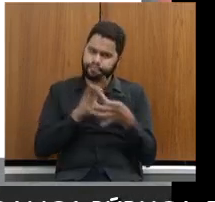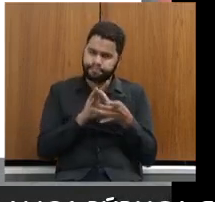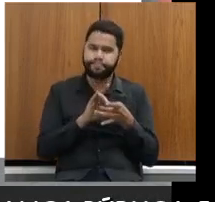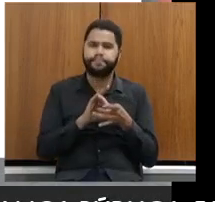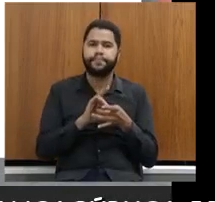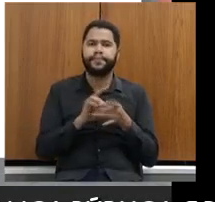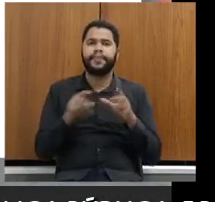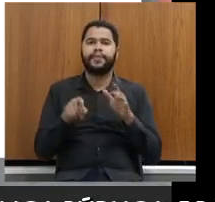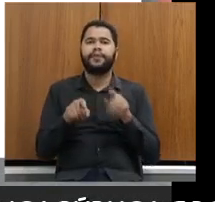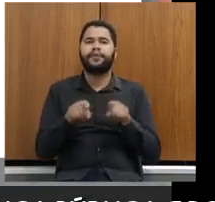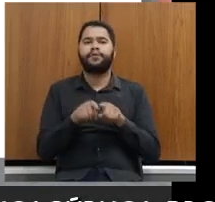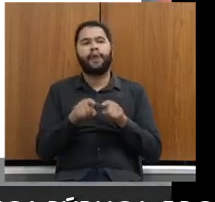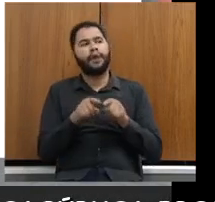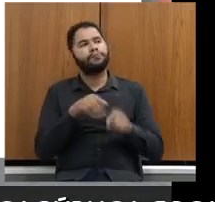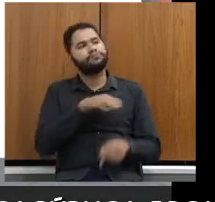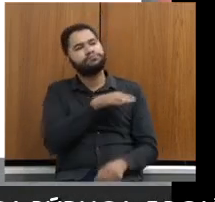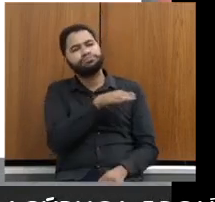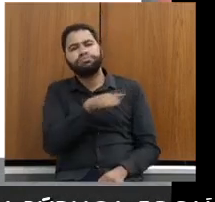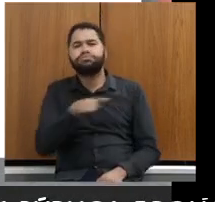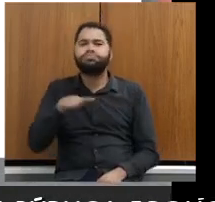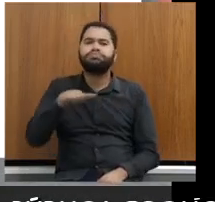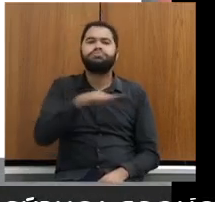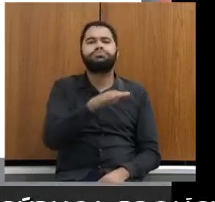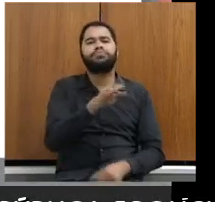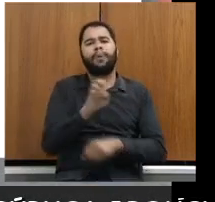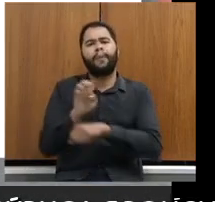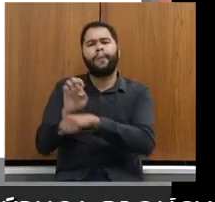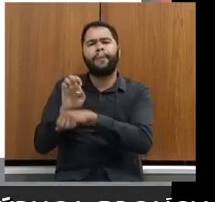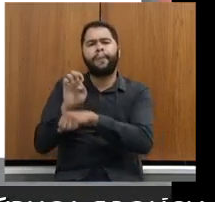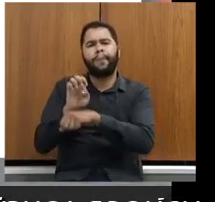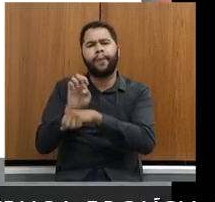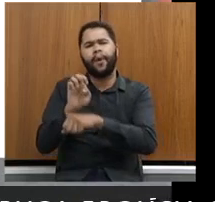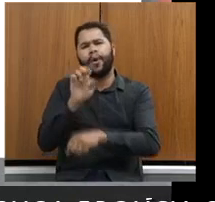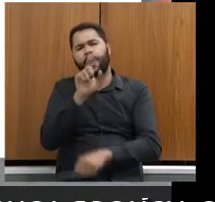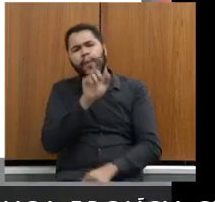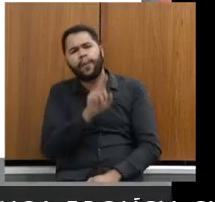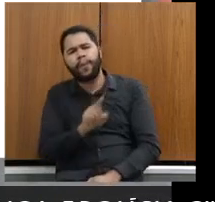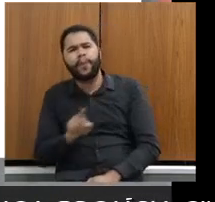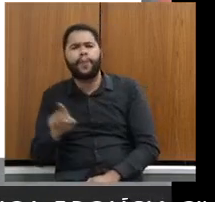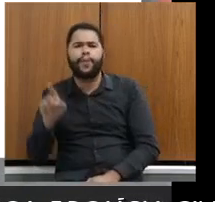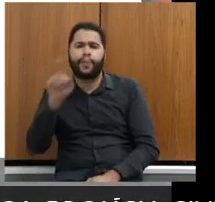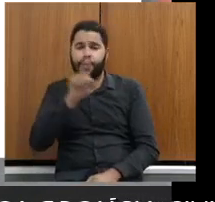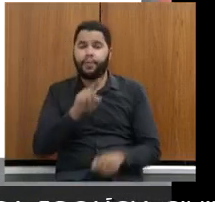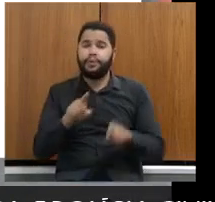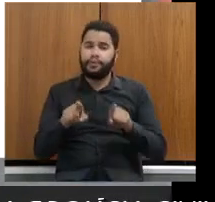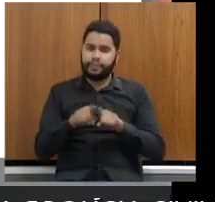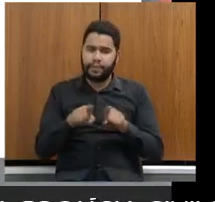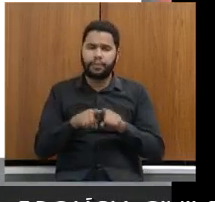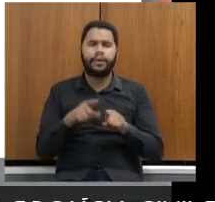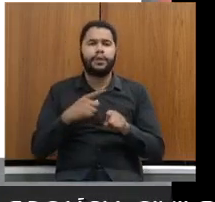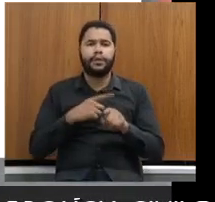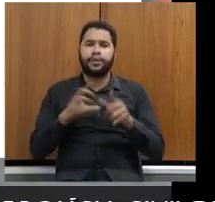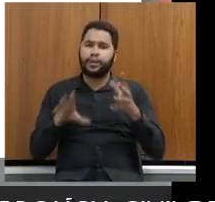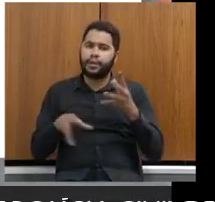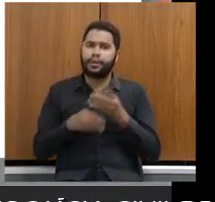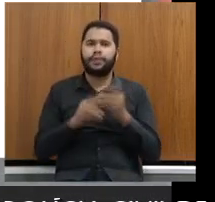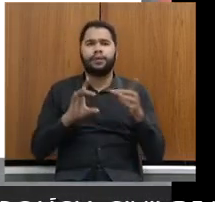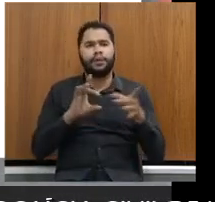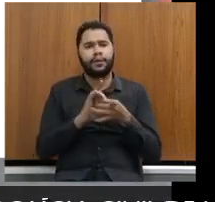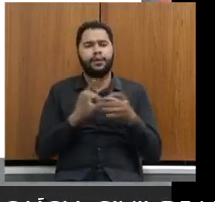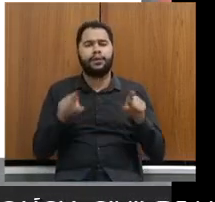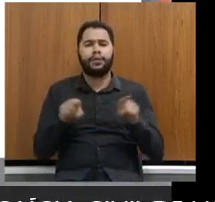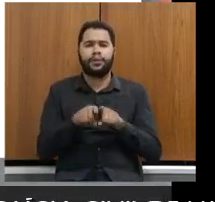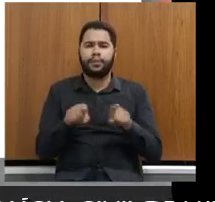móvel que se desloca e pelo Estado inteiro então é a gente tem a gente tem nenhuma integração muito forte com a